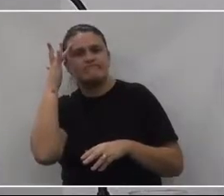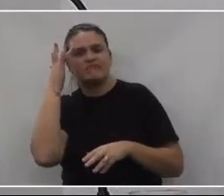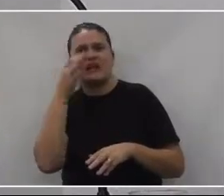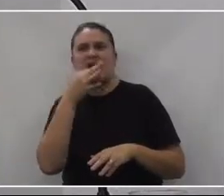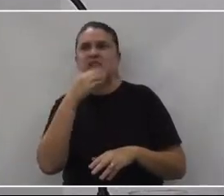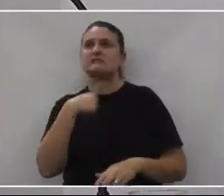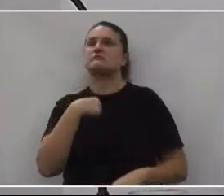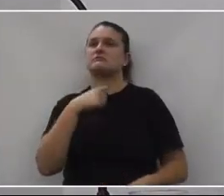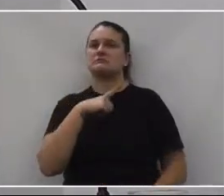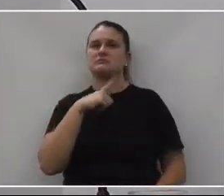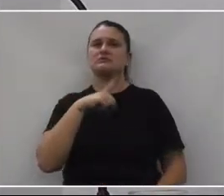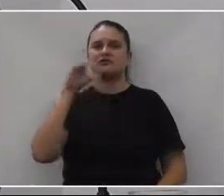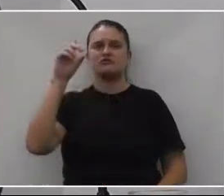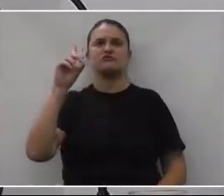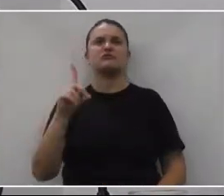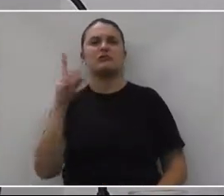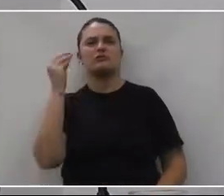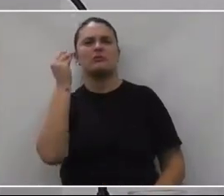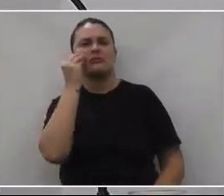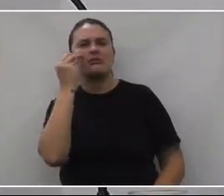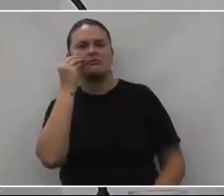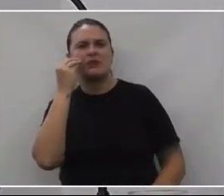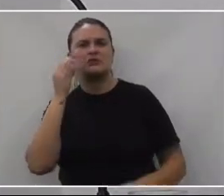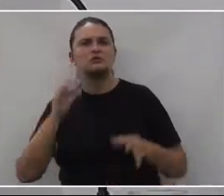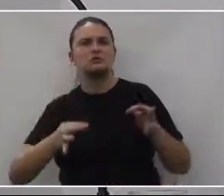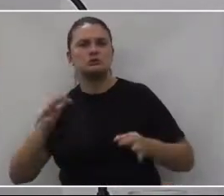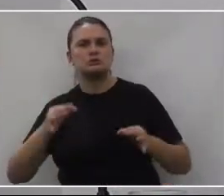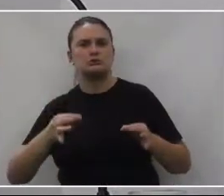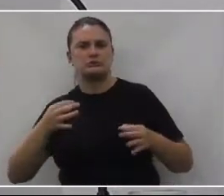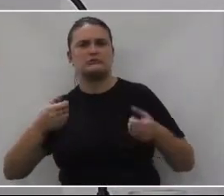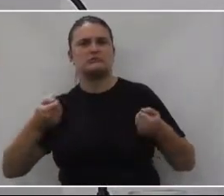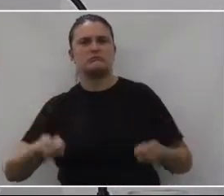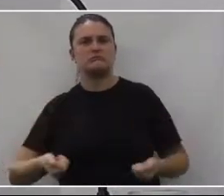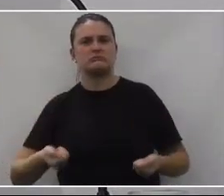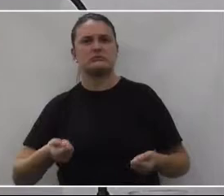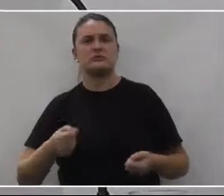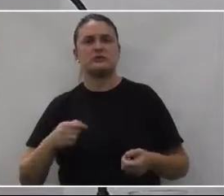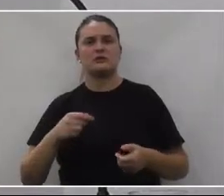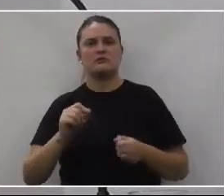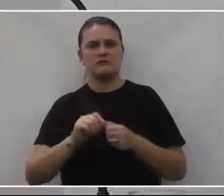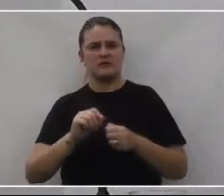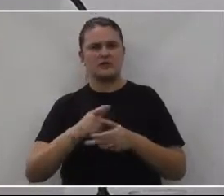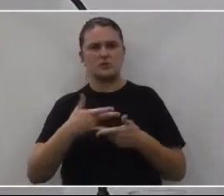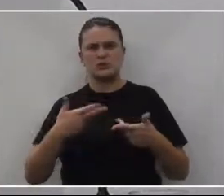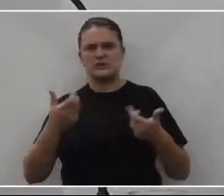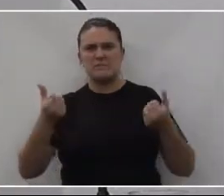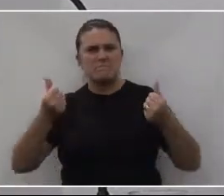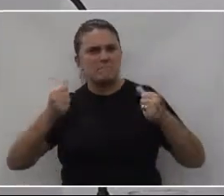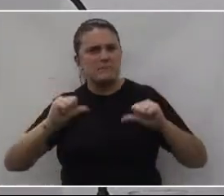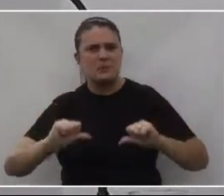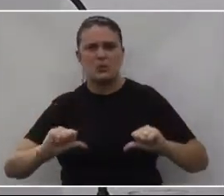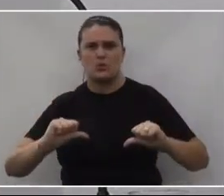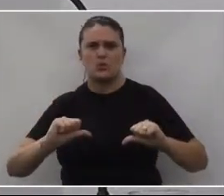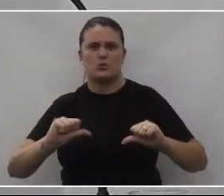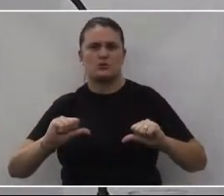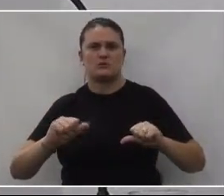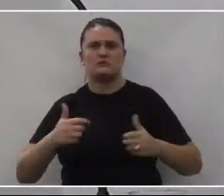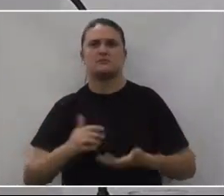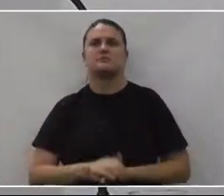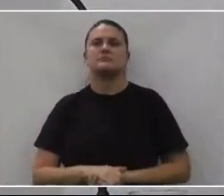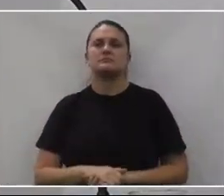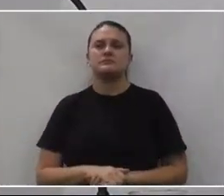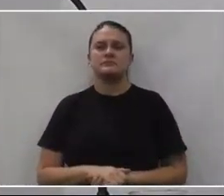no direito de tentar fazer justiça com as suas próprias mãos, ocasionando danos, às vezes,